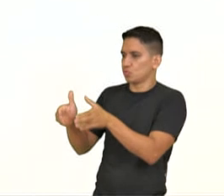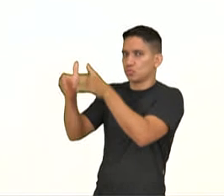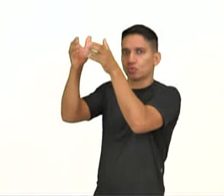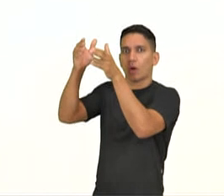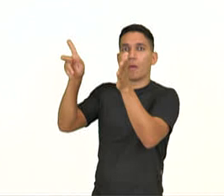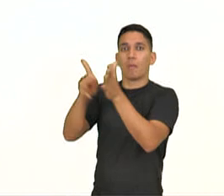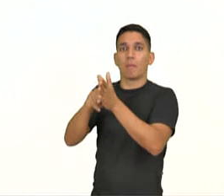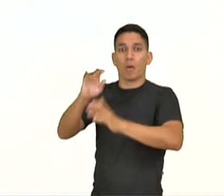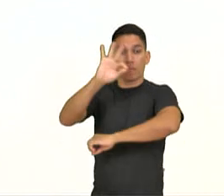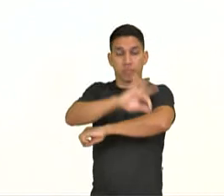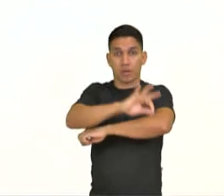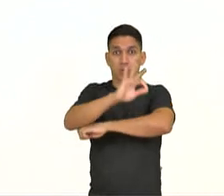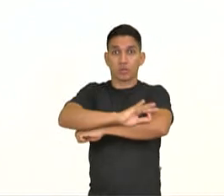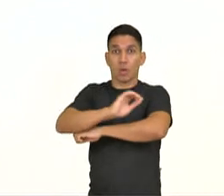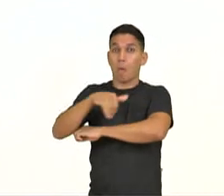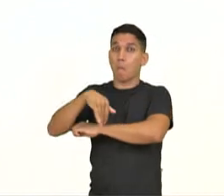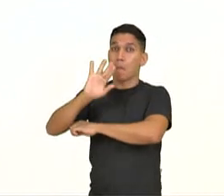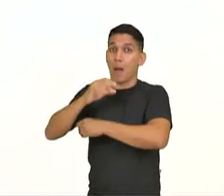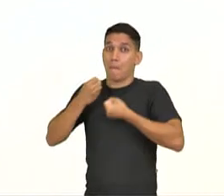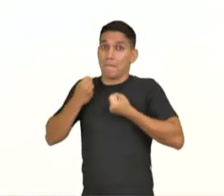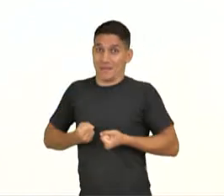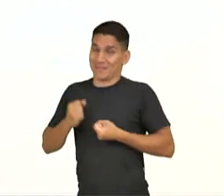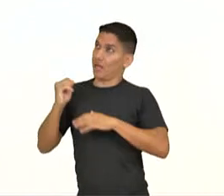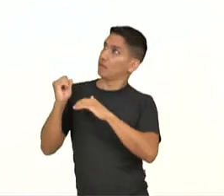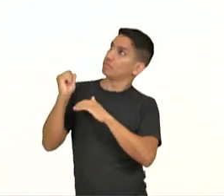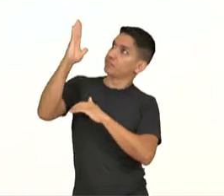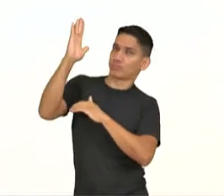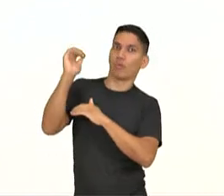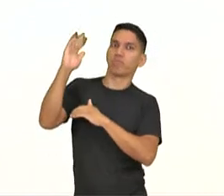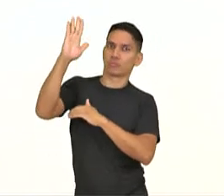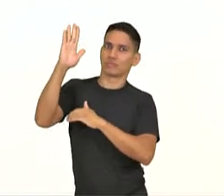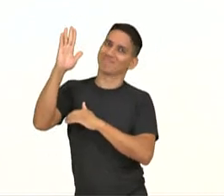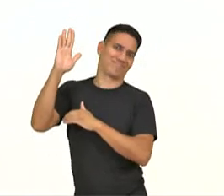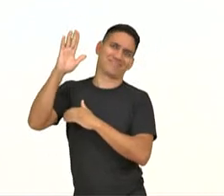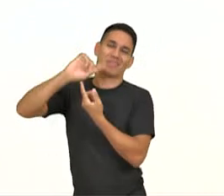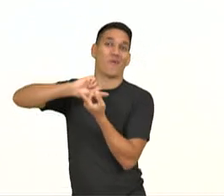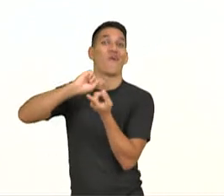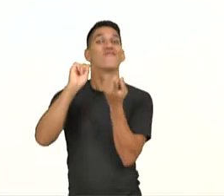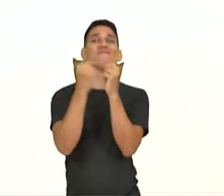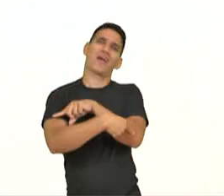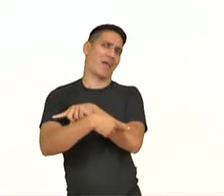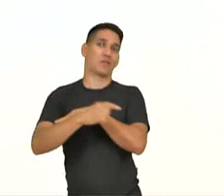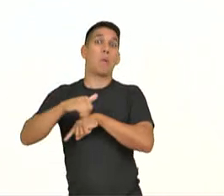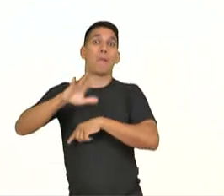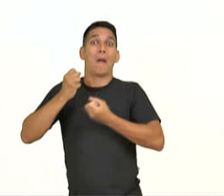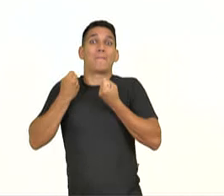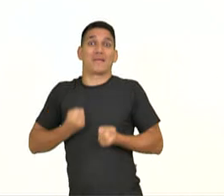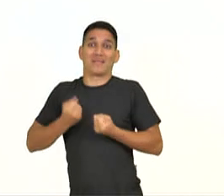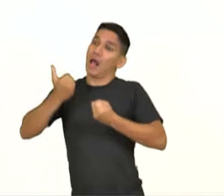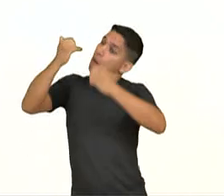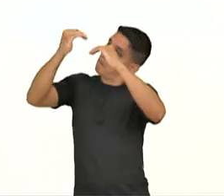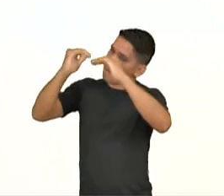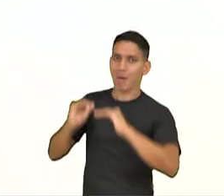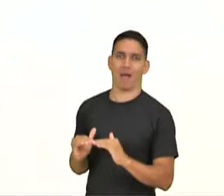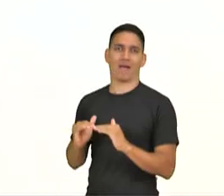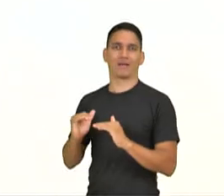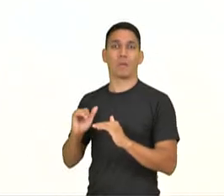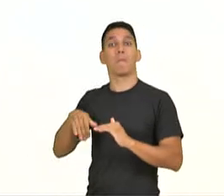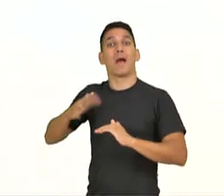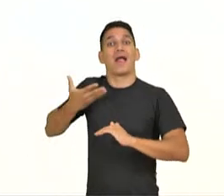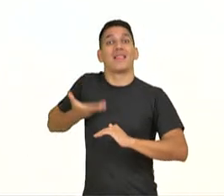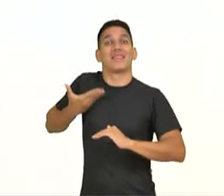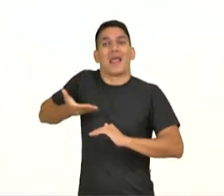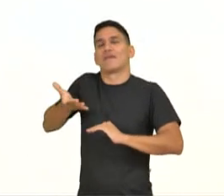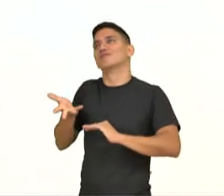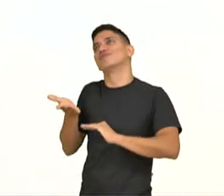compostos mais pesados saem nas partes superiores? É o inverso, tá? Os mais pesados saem embaixo, os mais